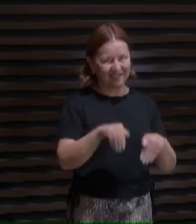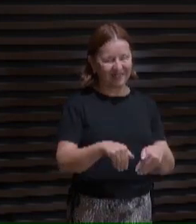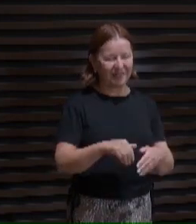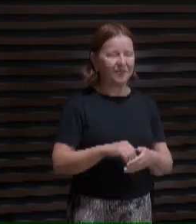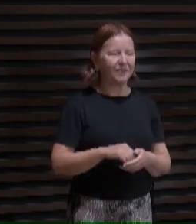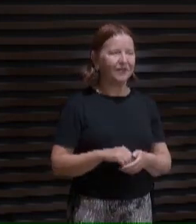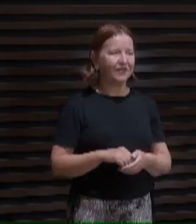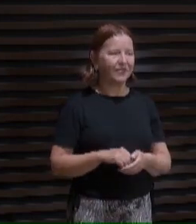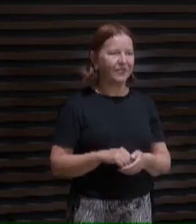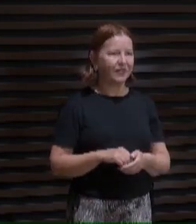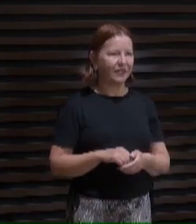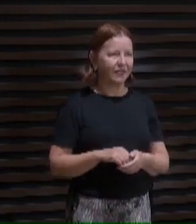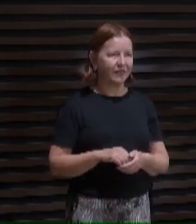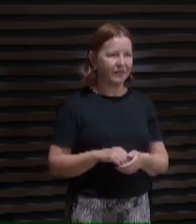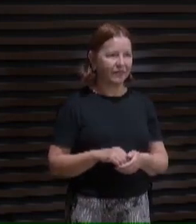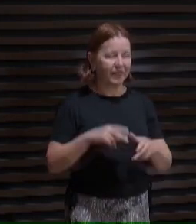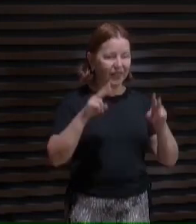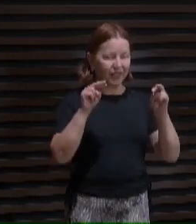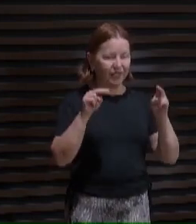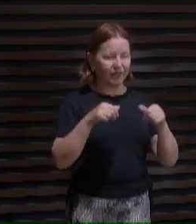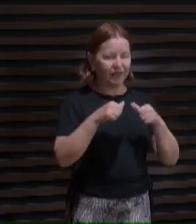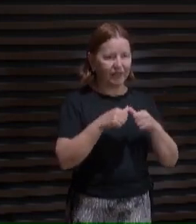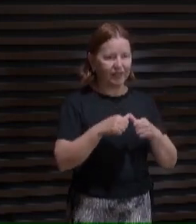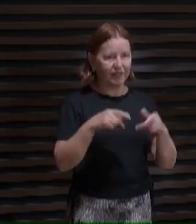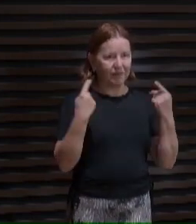É o título dessa mensagem.